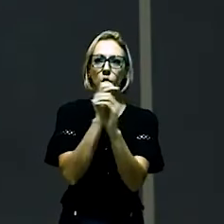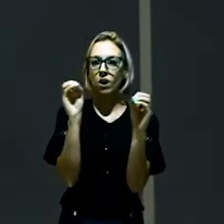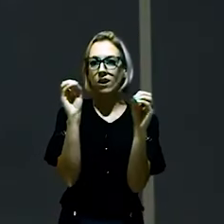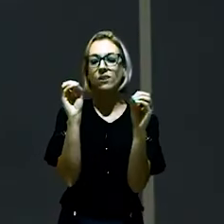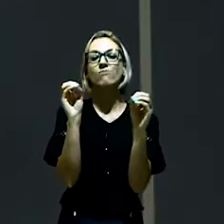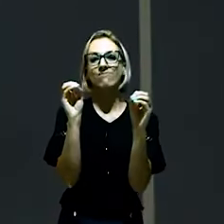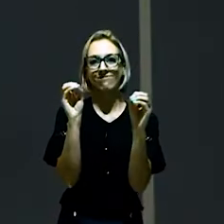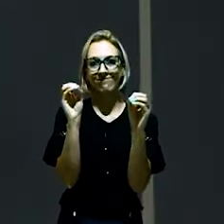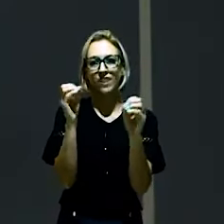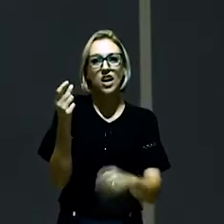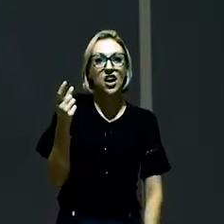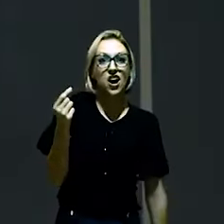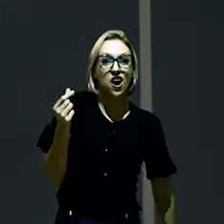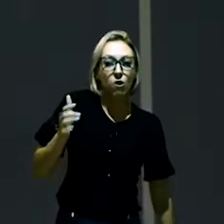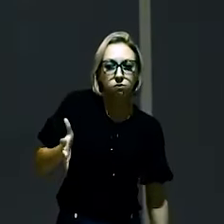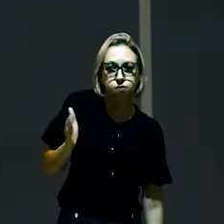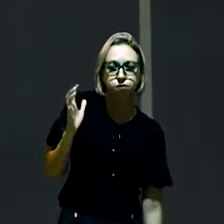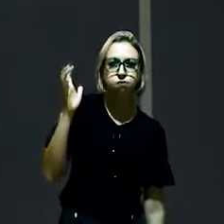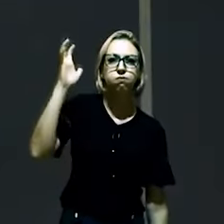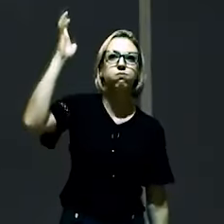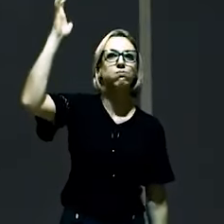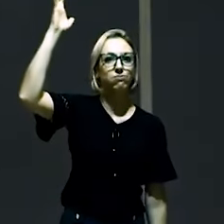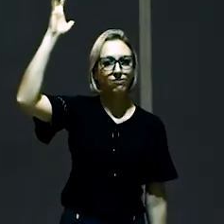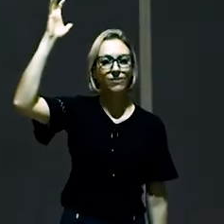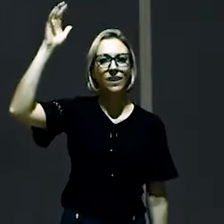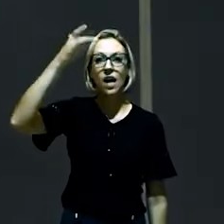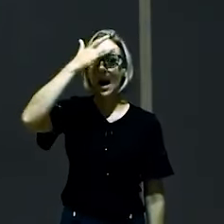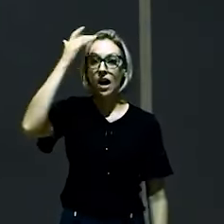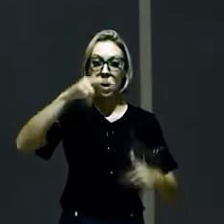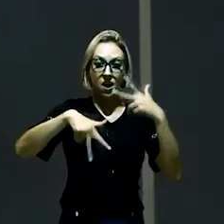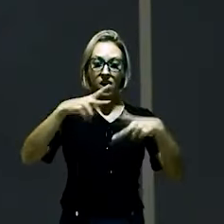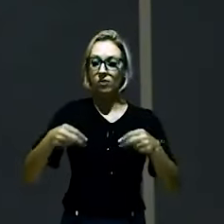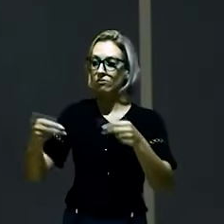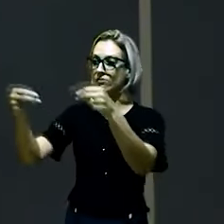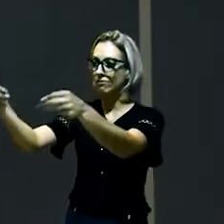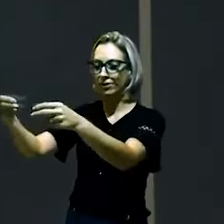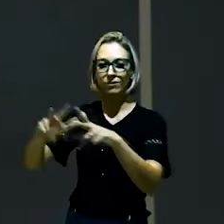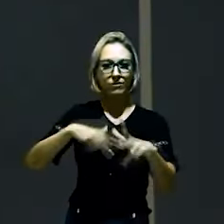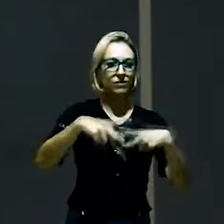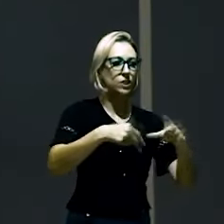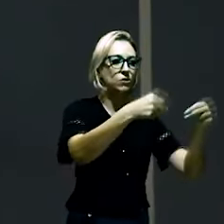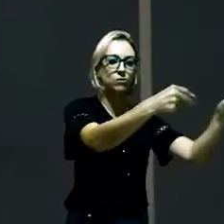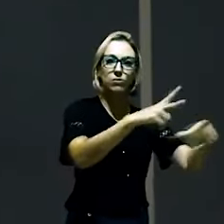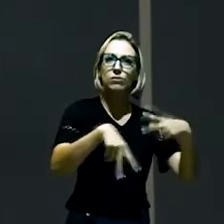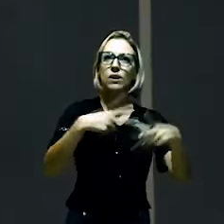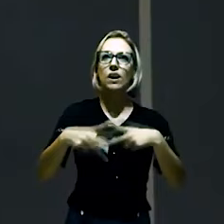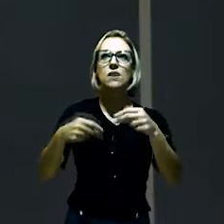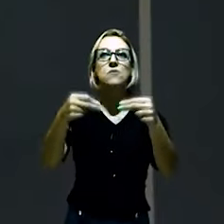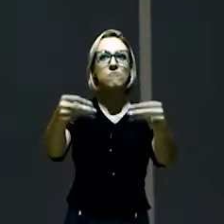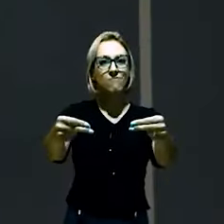Então era muito dinheiro. Todo mundo trazia presentes para ele. A rainha de Sabá, o texto diz que ela